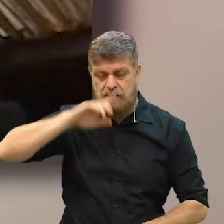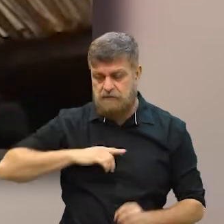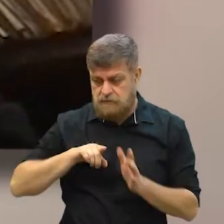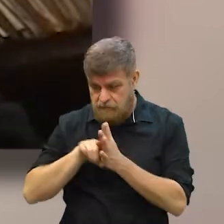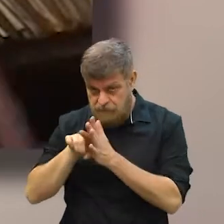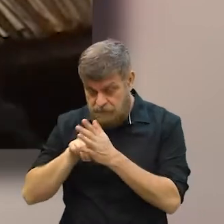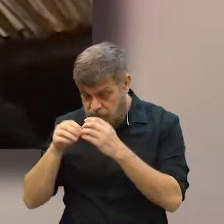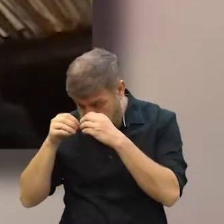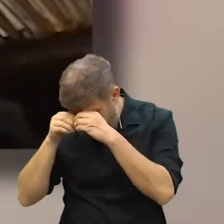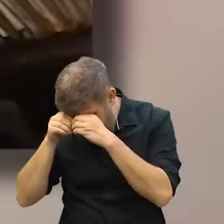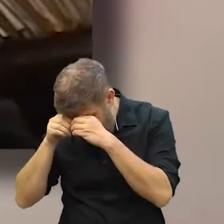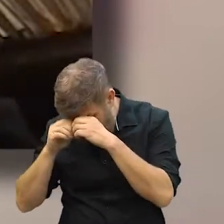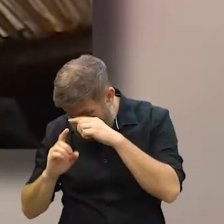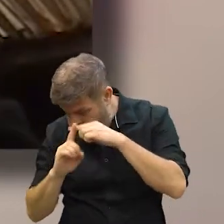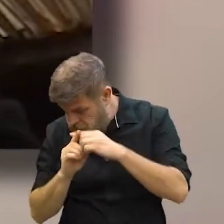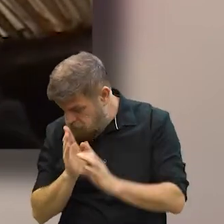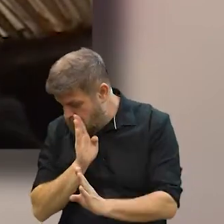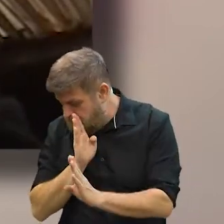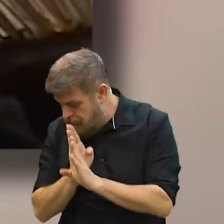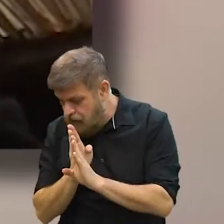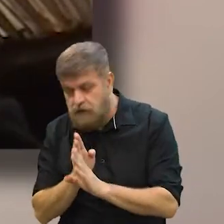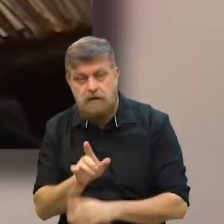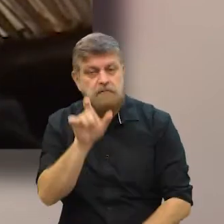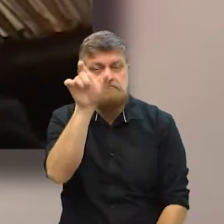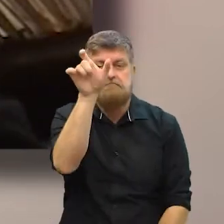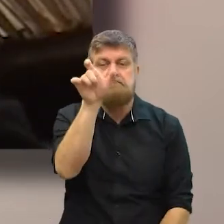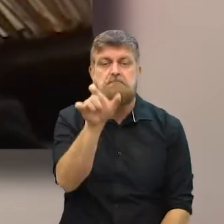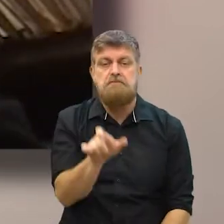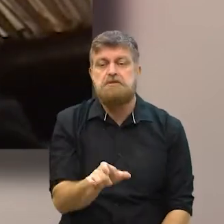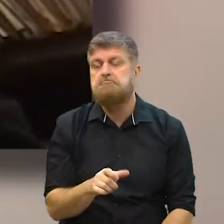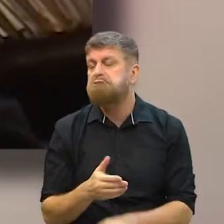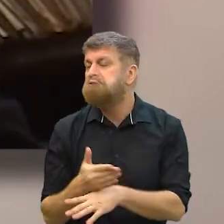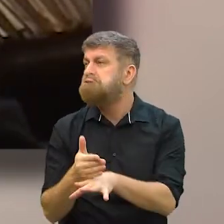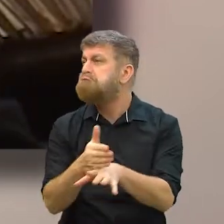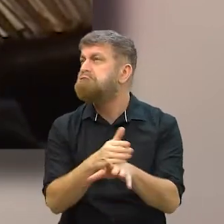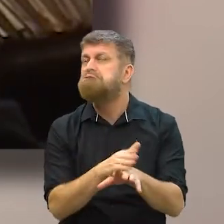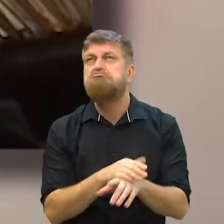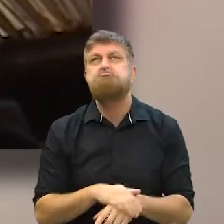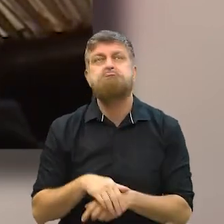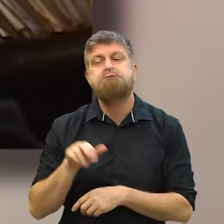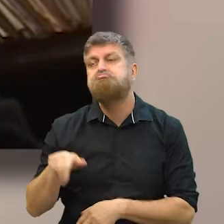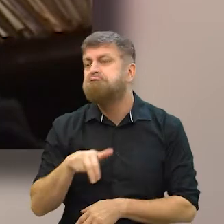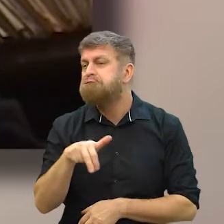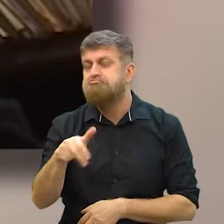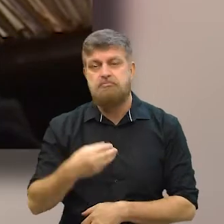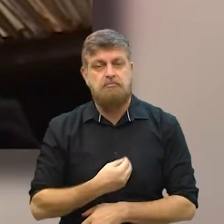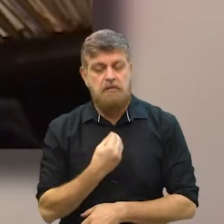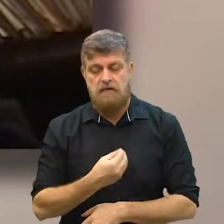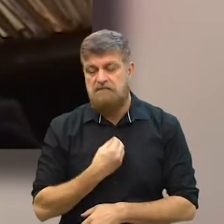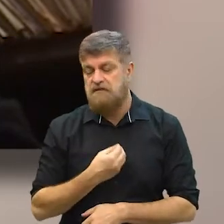há diagnóstico confirmado, essa pessoa, se tem risco de